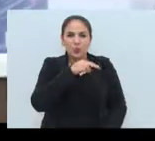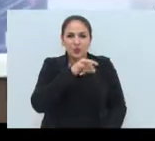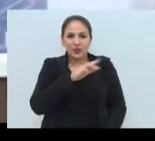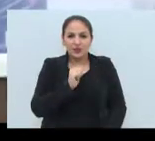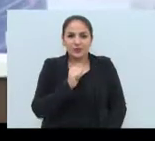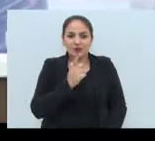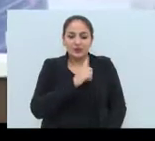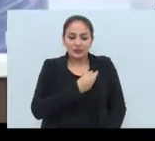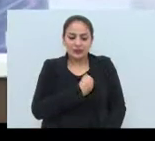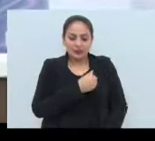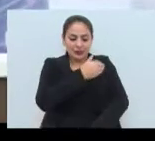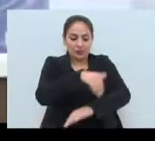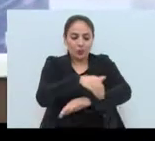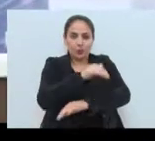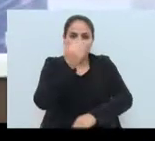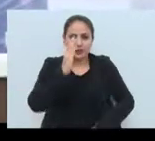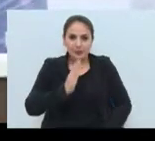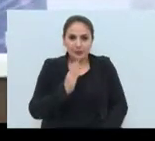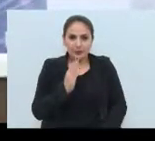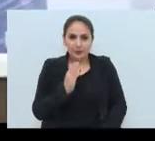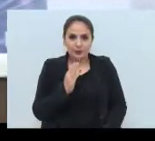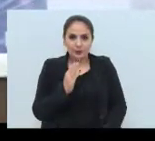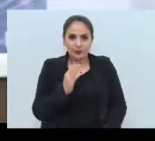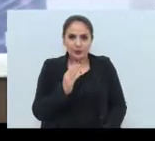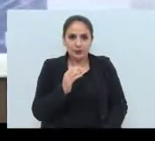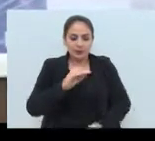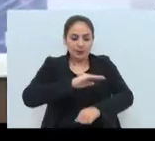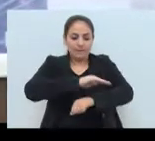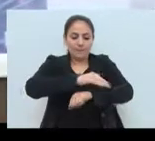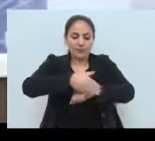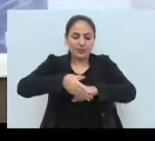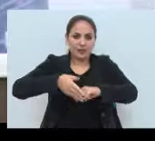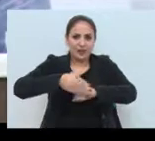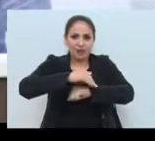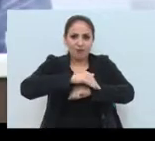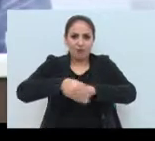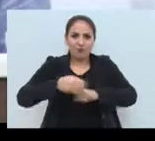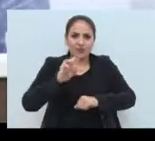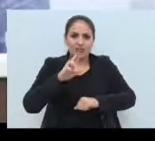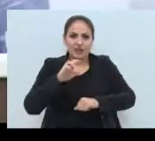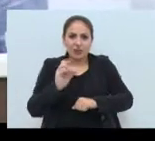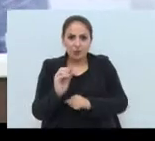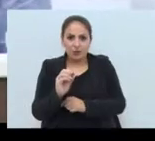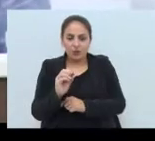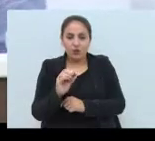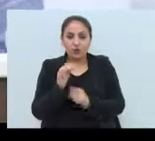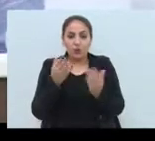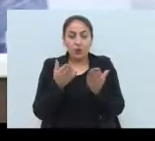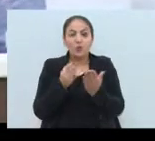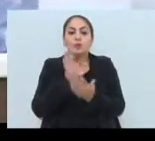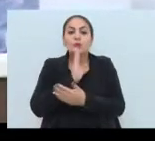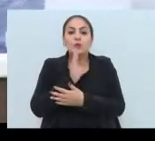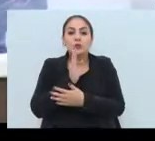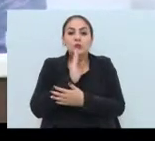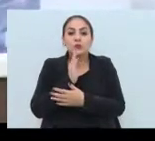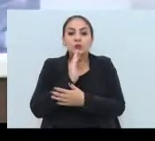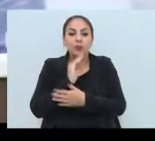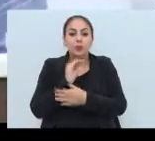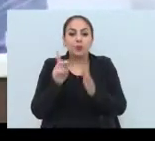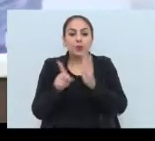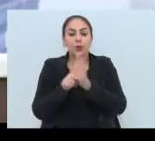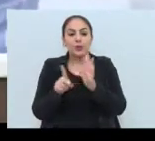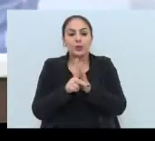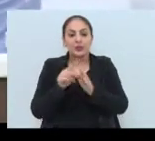localizado na Avenida Brasil Oeste, lá no antigo trevo do SESEC, que hoje ficou, até tá mais conhecido